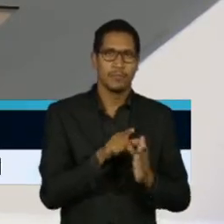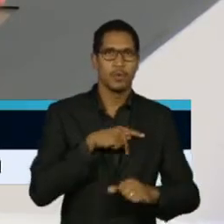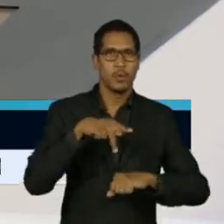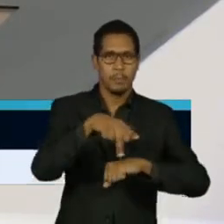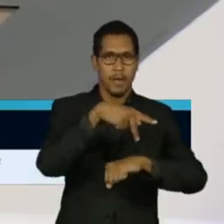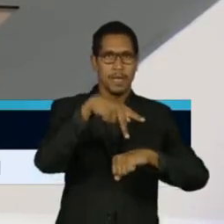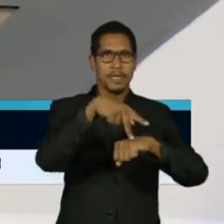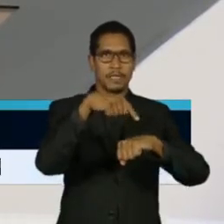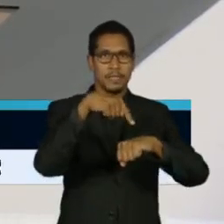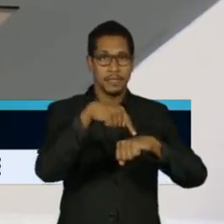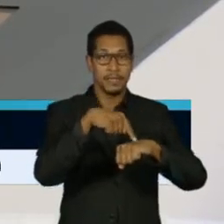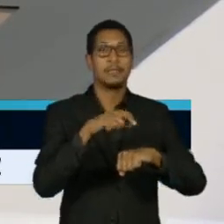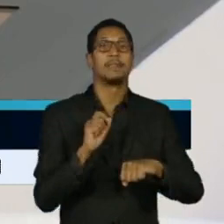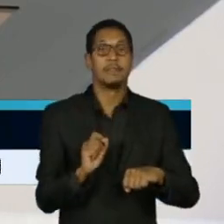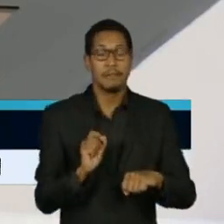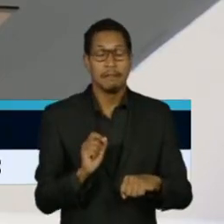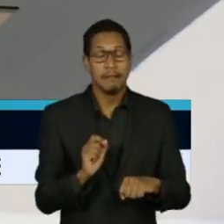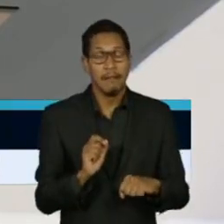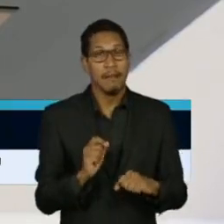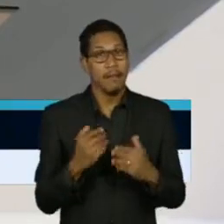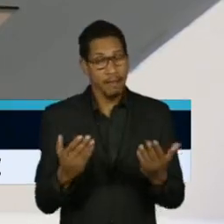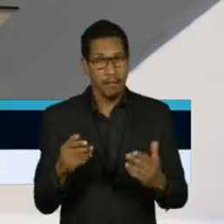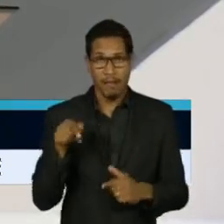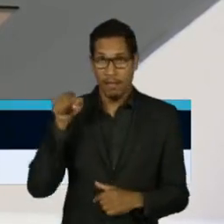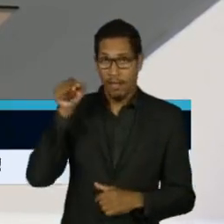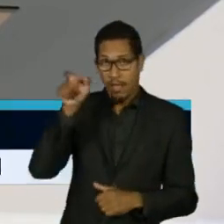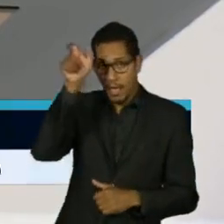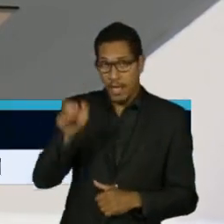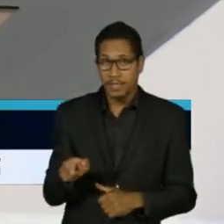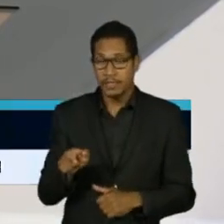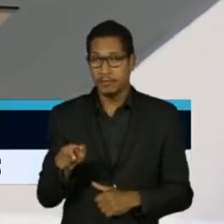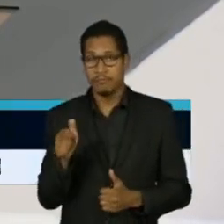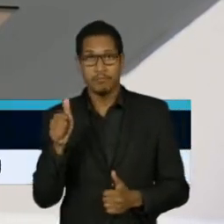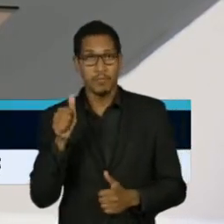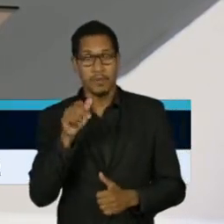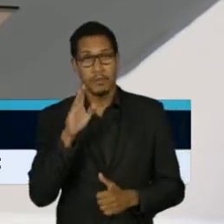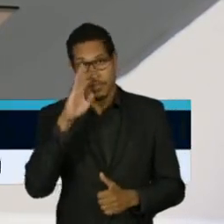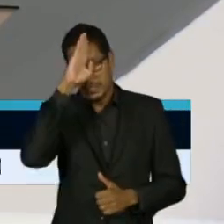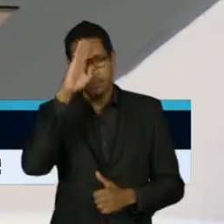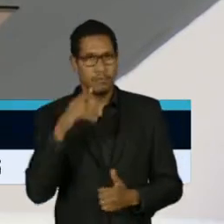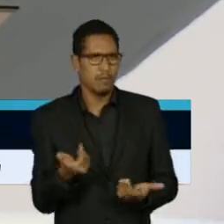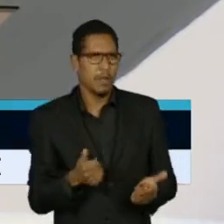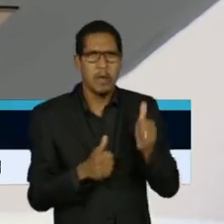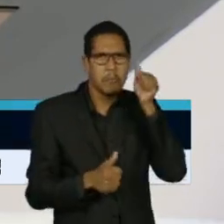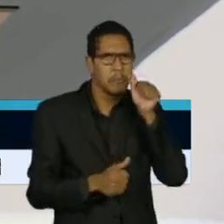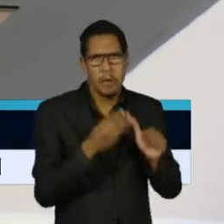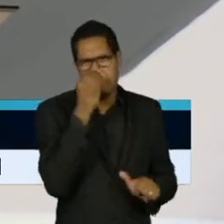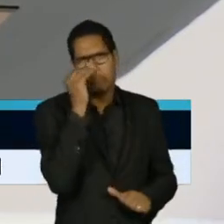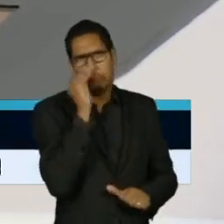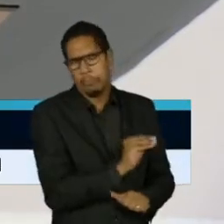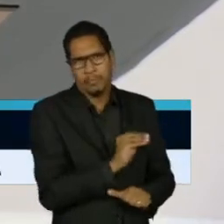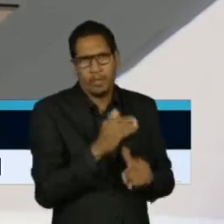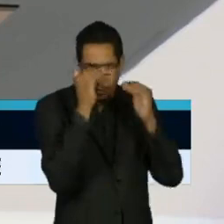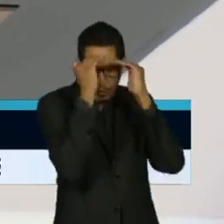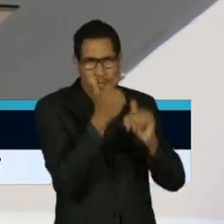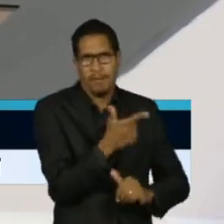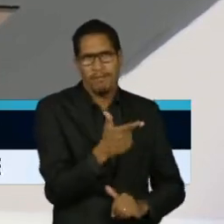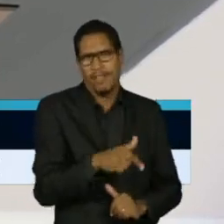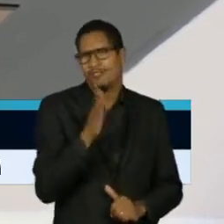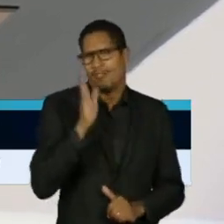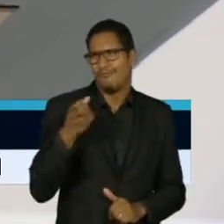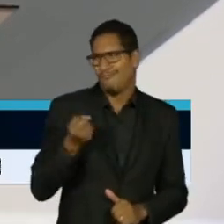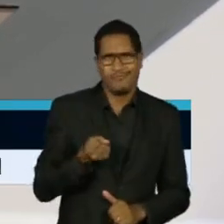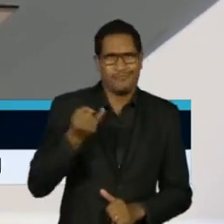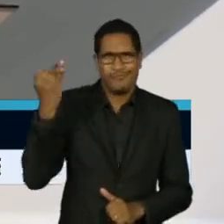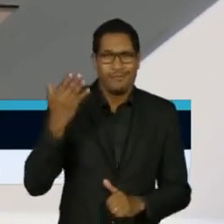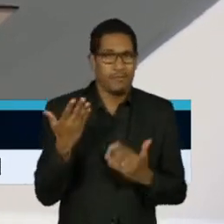medo, de ter uma trumpice por aí. Este presidente não respeita mulheres, está na cara, ele já fez isso um monte de vezes. Espero que ele